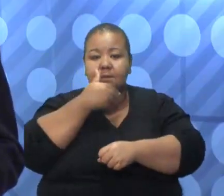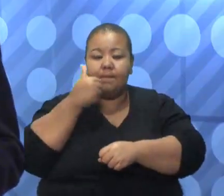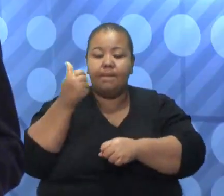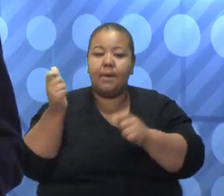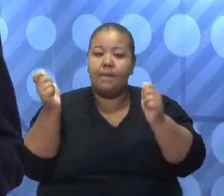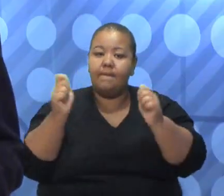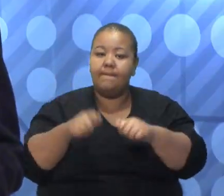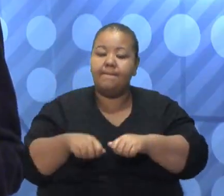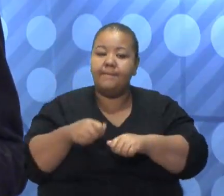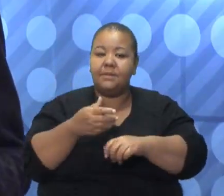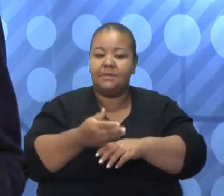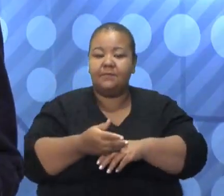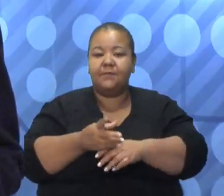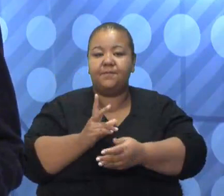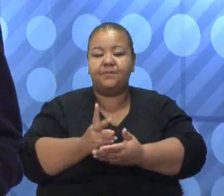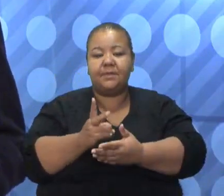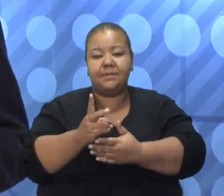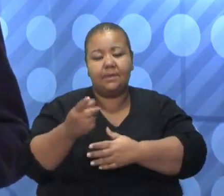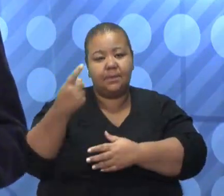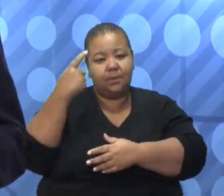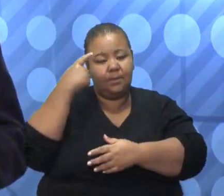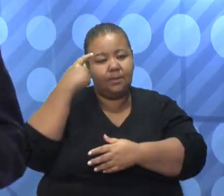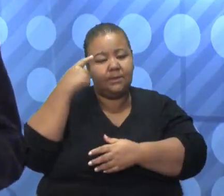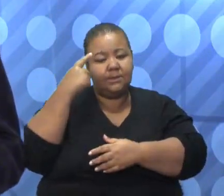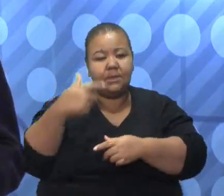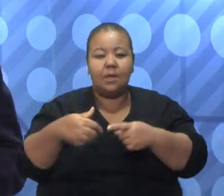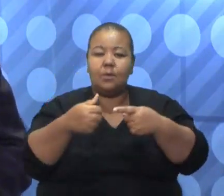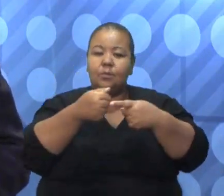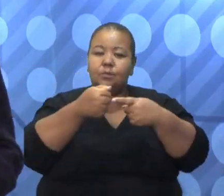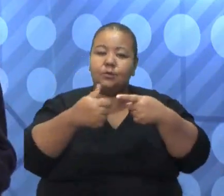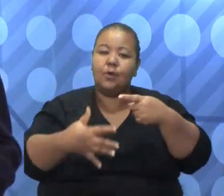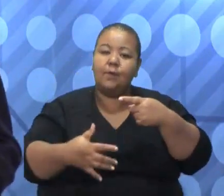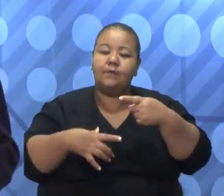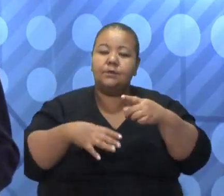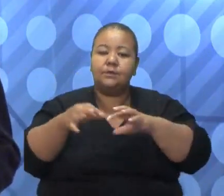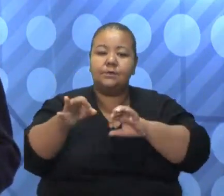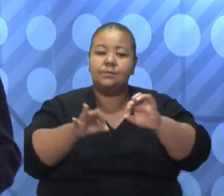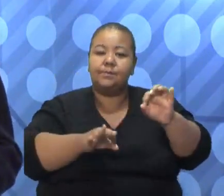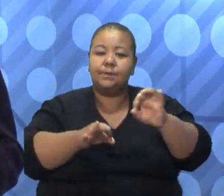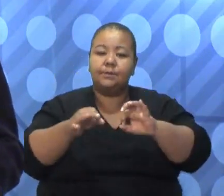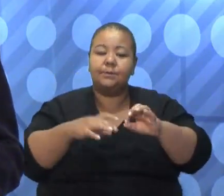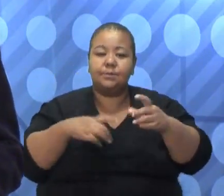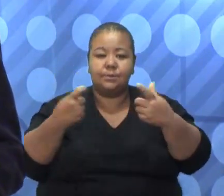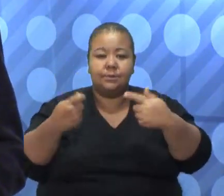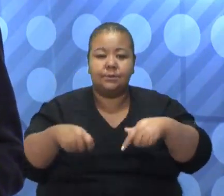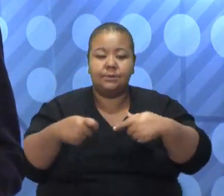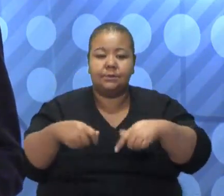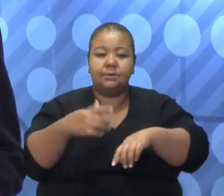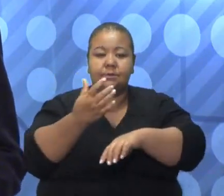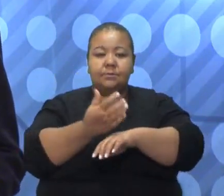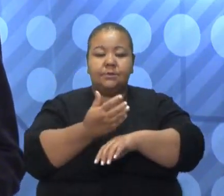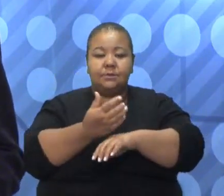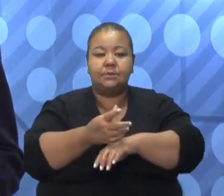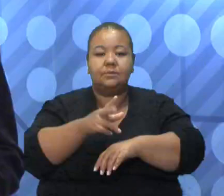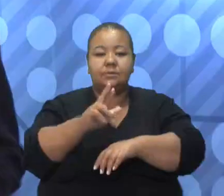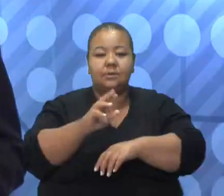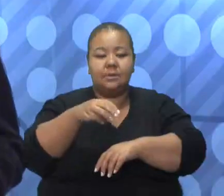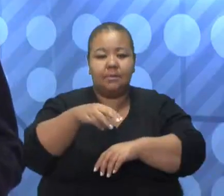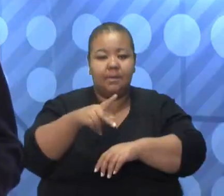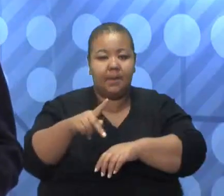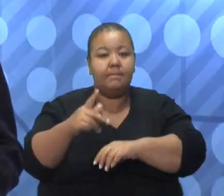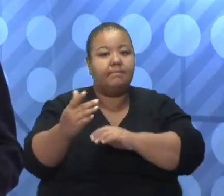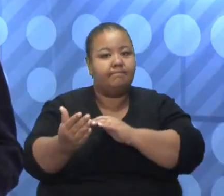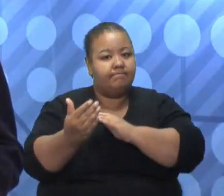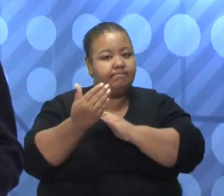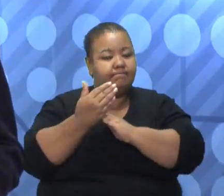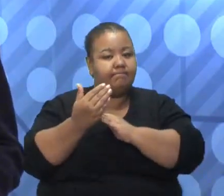maneira possível. Então, sempre que eu for pensar num software de planejamento de necessidade de materiais, o MRP me dá muito resultado. Mas